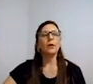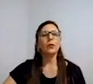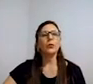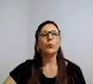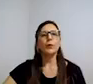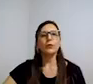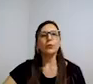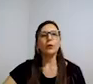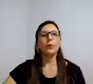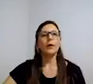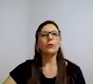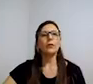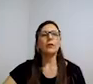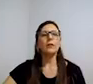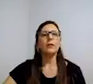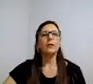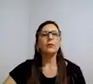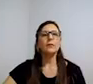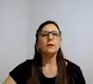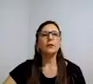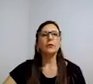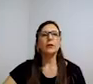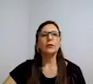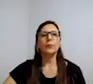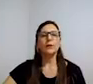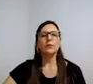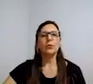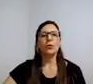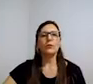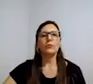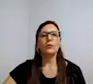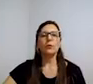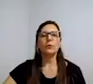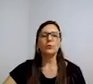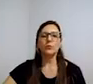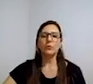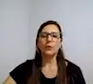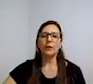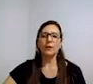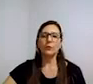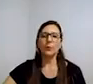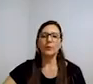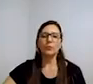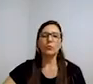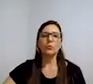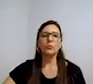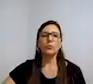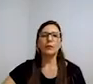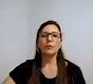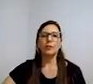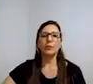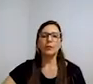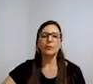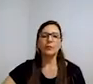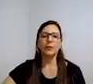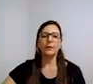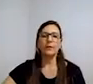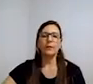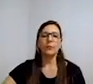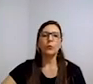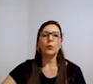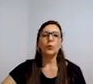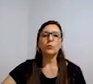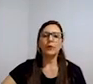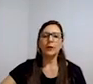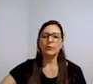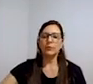abdômen, o peitoral maior e o esternocleidomastoide, que é o músculo aqui do pescoço, né, que geralmente fica